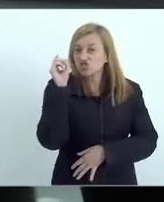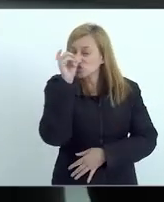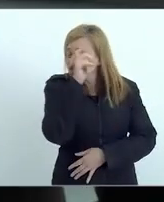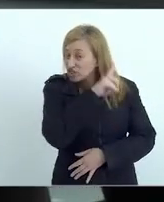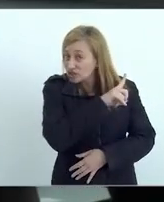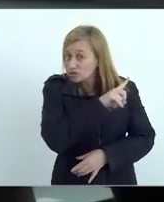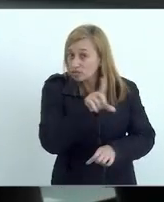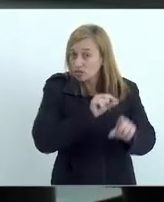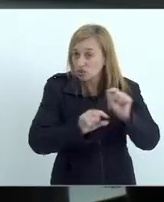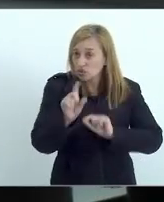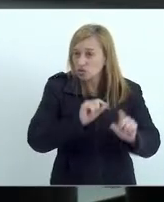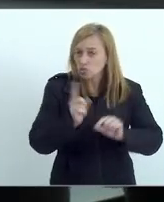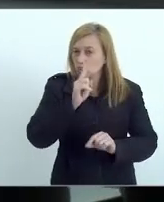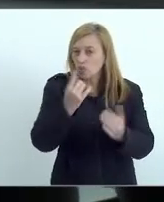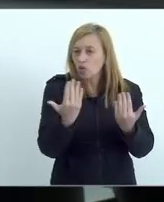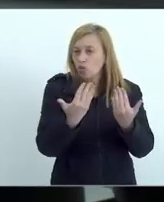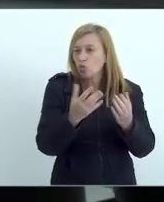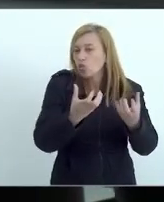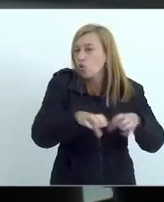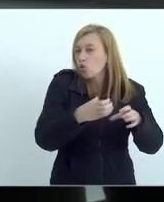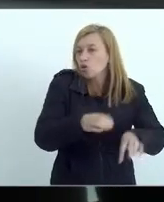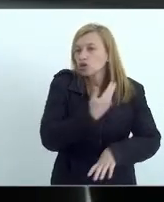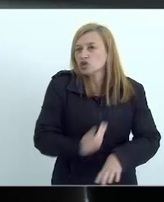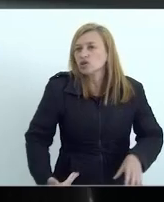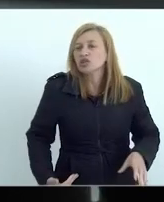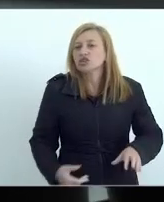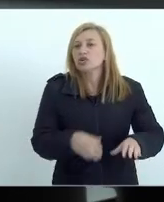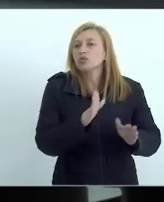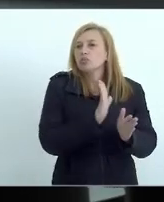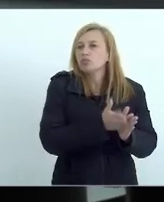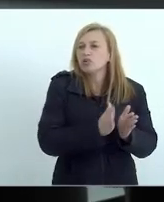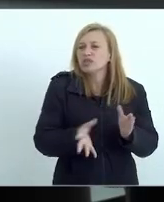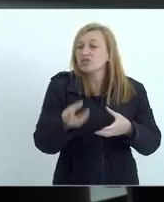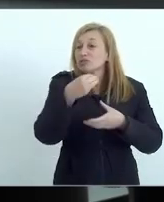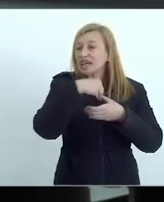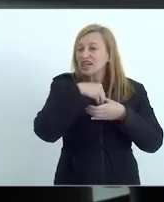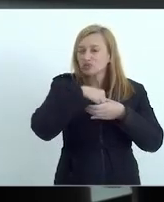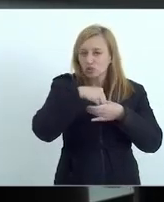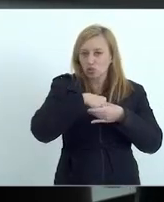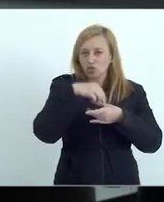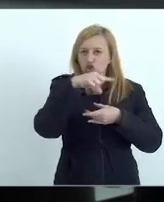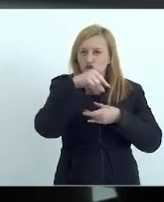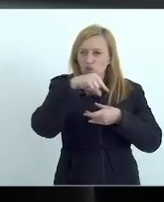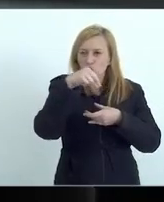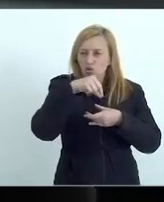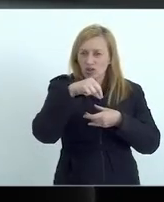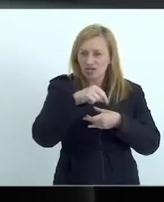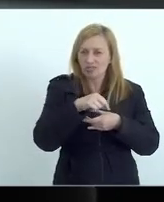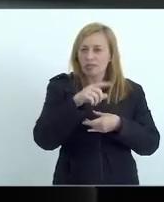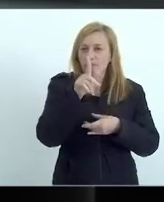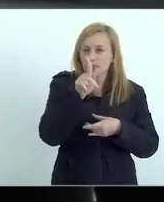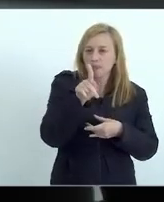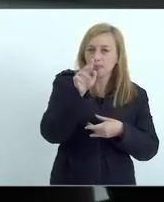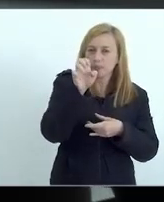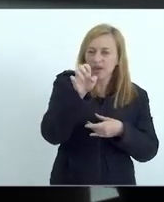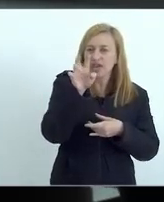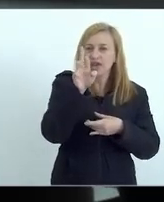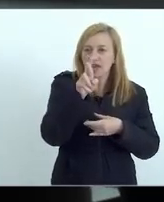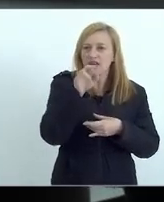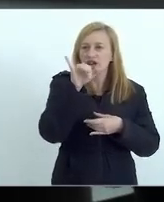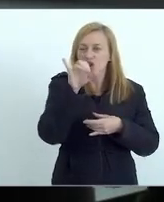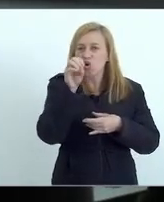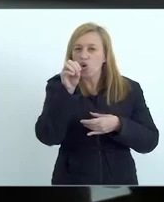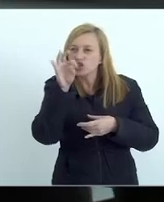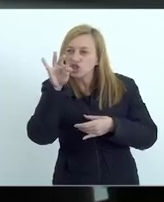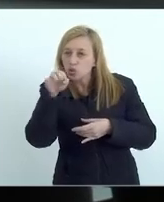difícil e não é um concurso público é um processo seletivo interno ele é periódico a ideia